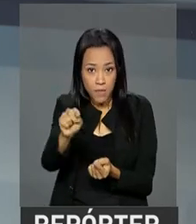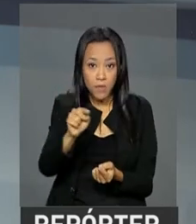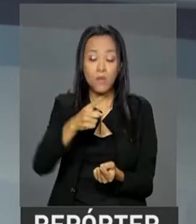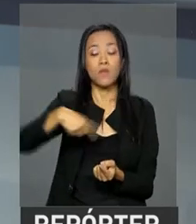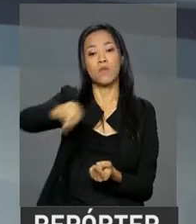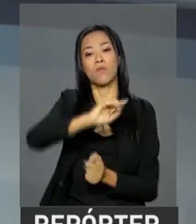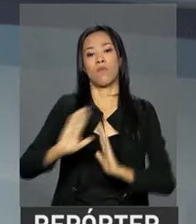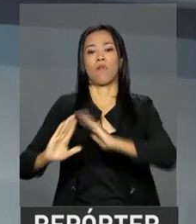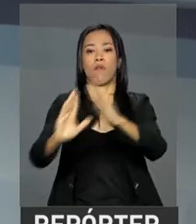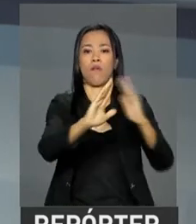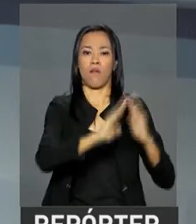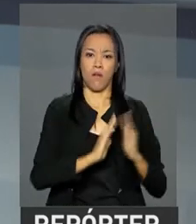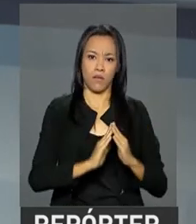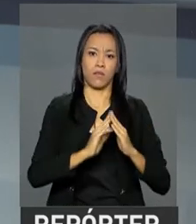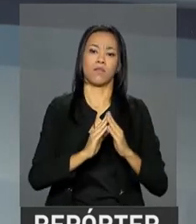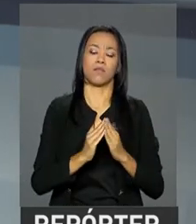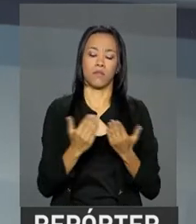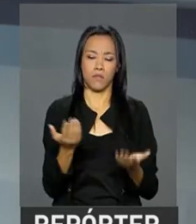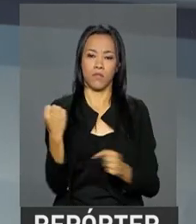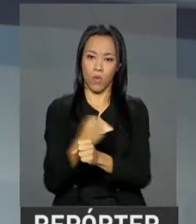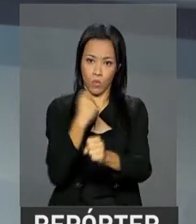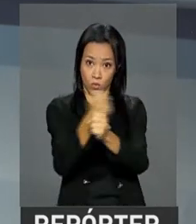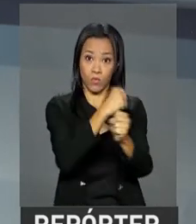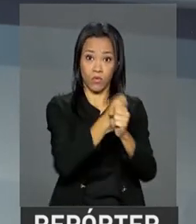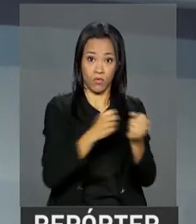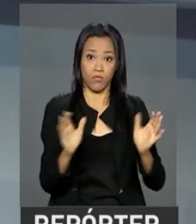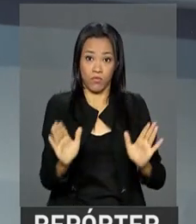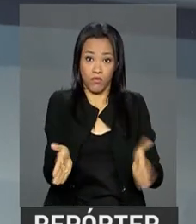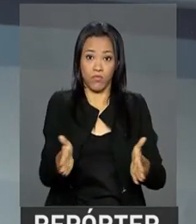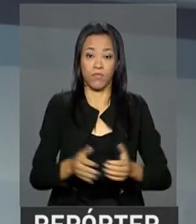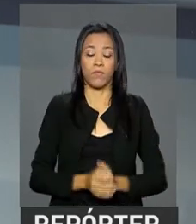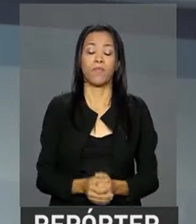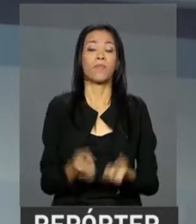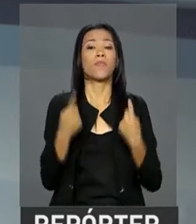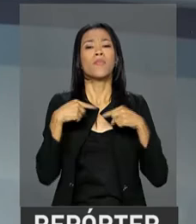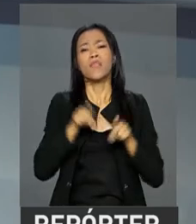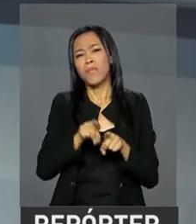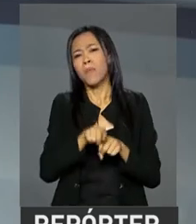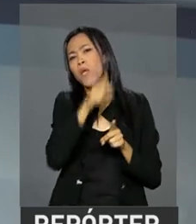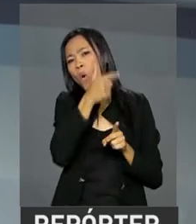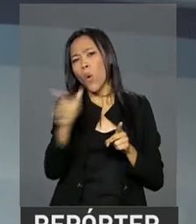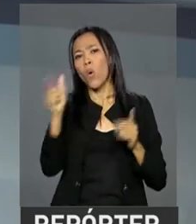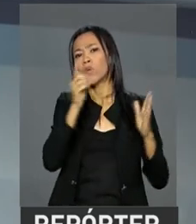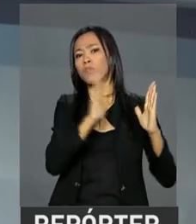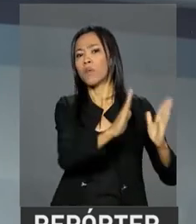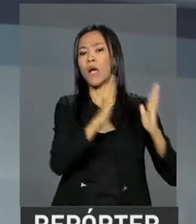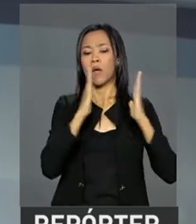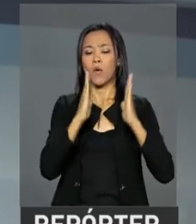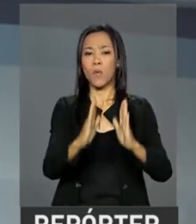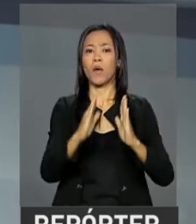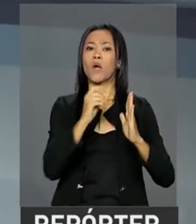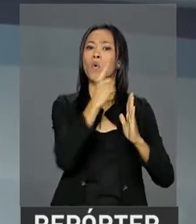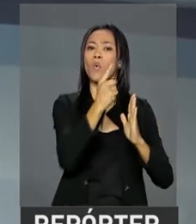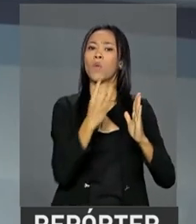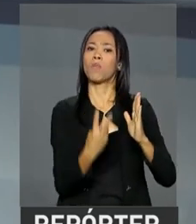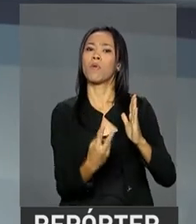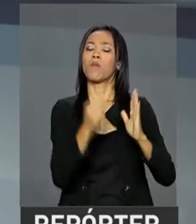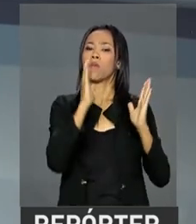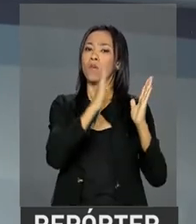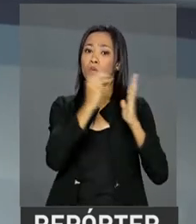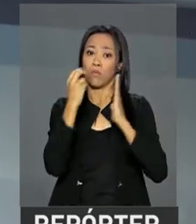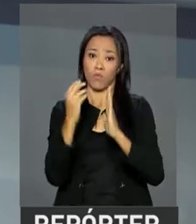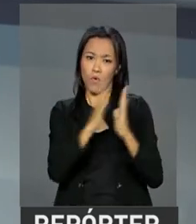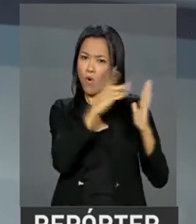1 do programa do Minha Casa Minha Vida e das demais faixas do programa 1,5, 2 e 3,